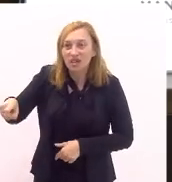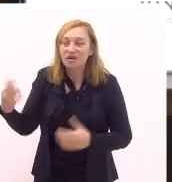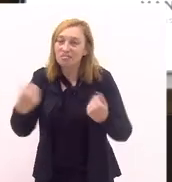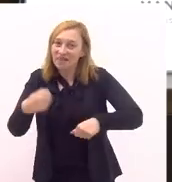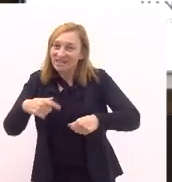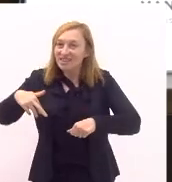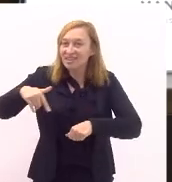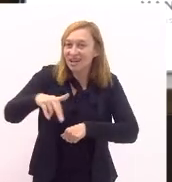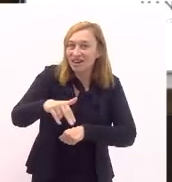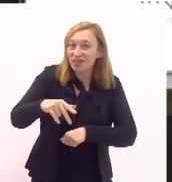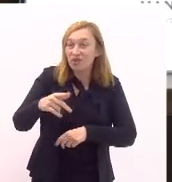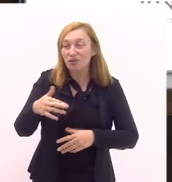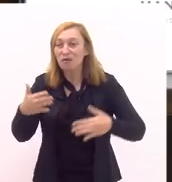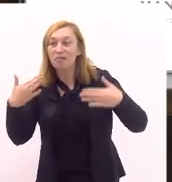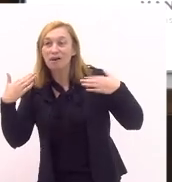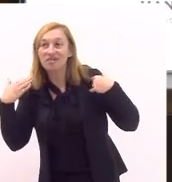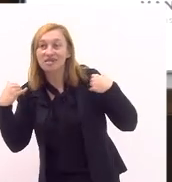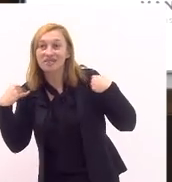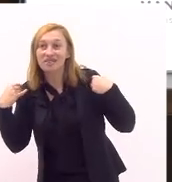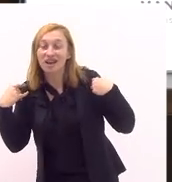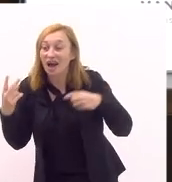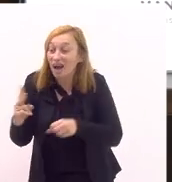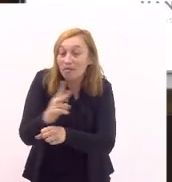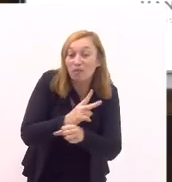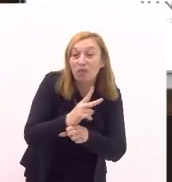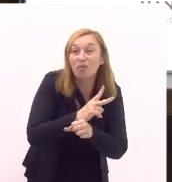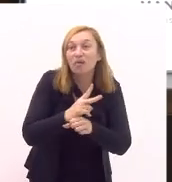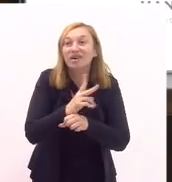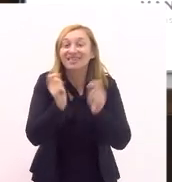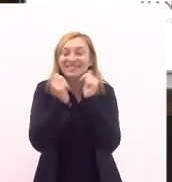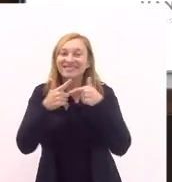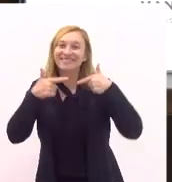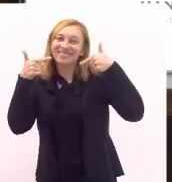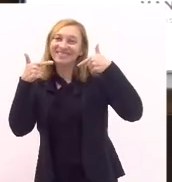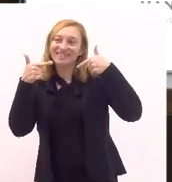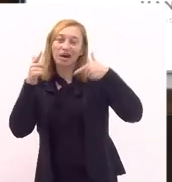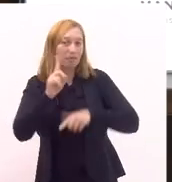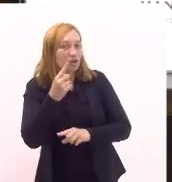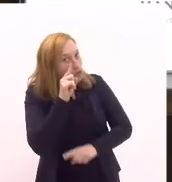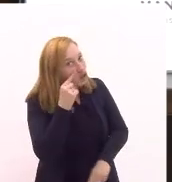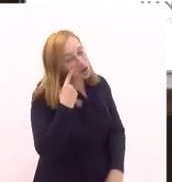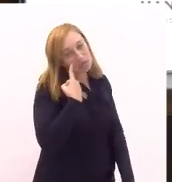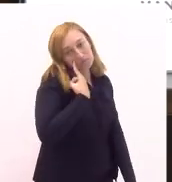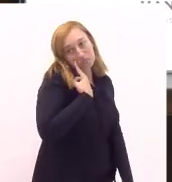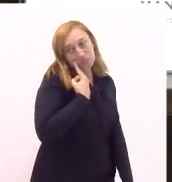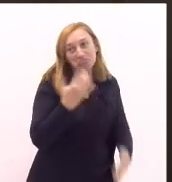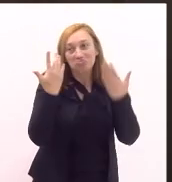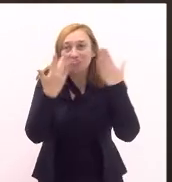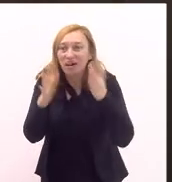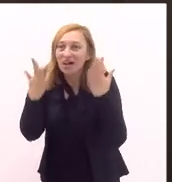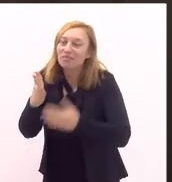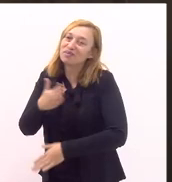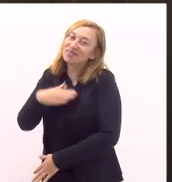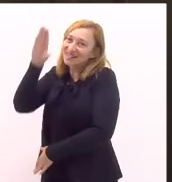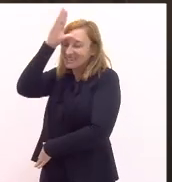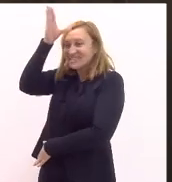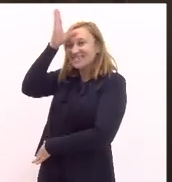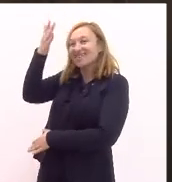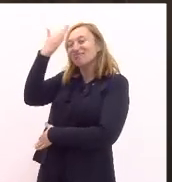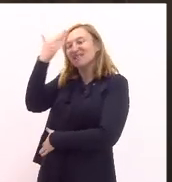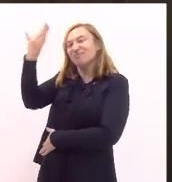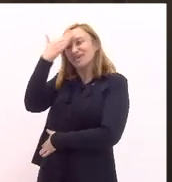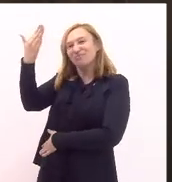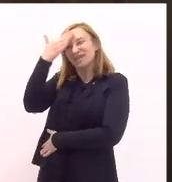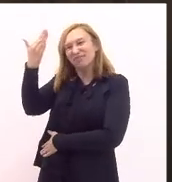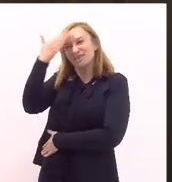preciso andar vou por aí a procurar sorrir para não chorar Parabéns minha tia muito muito